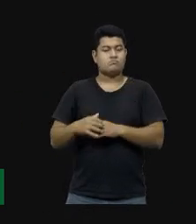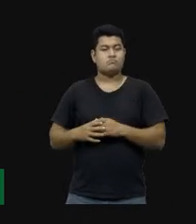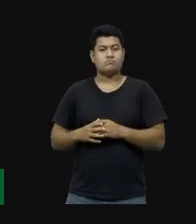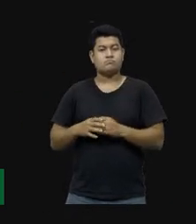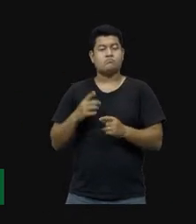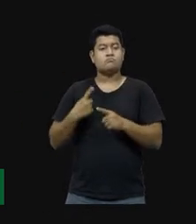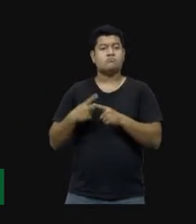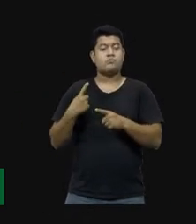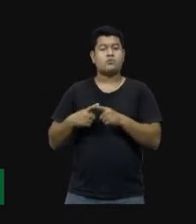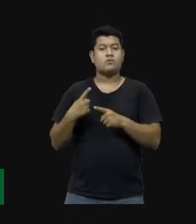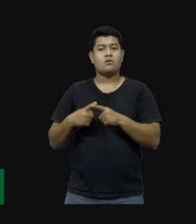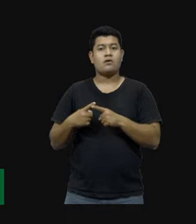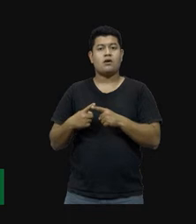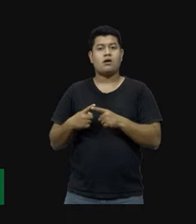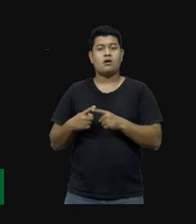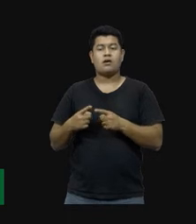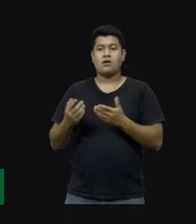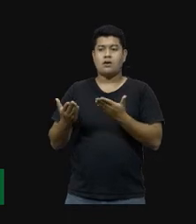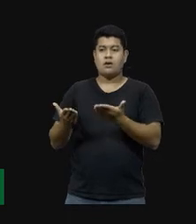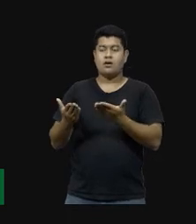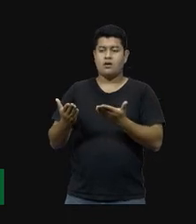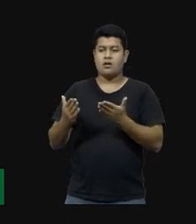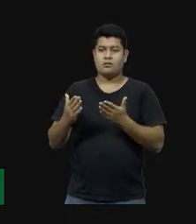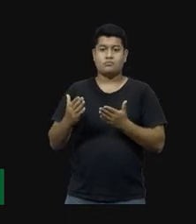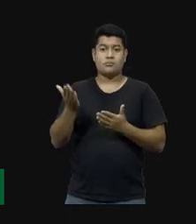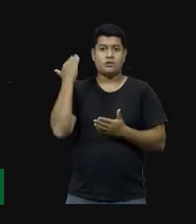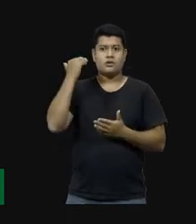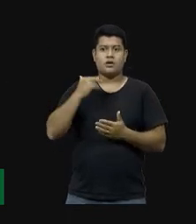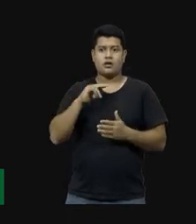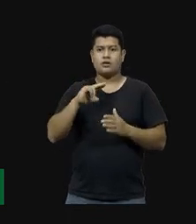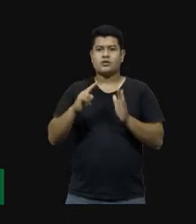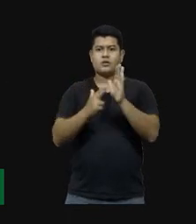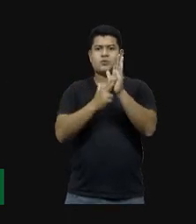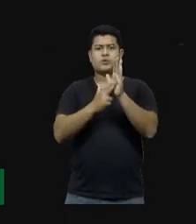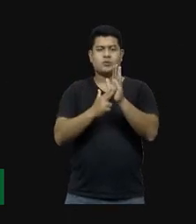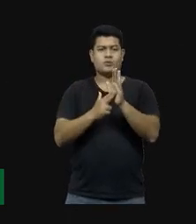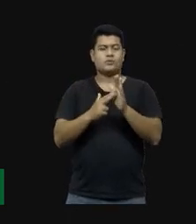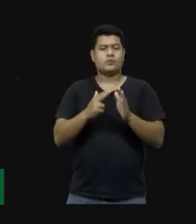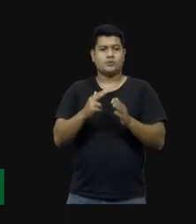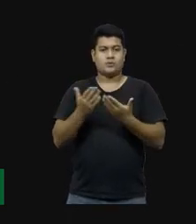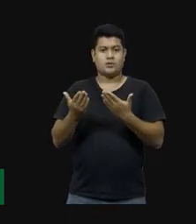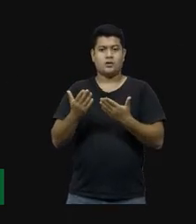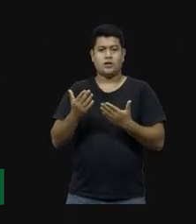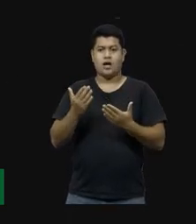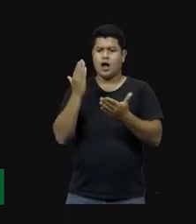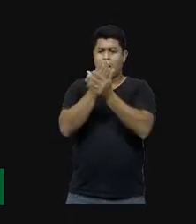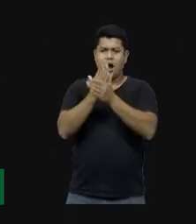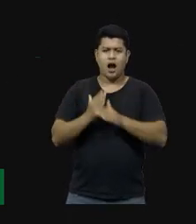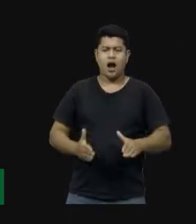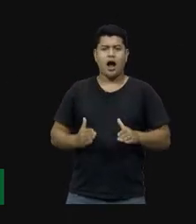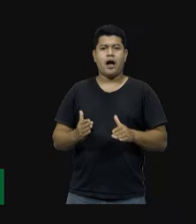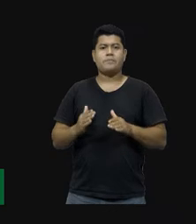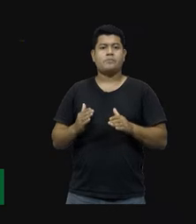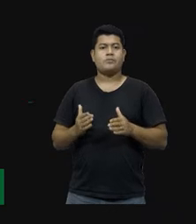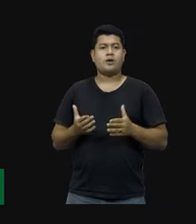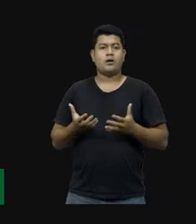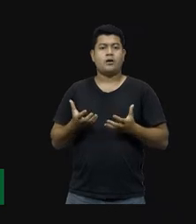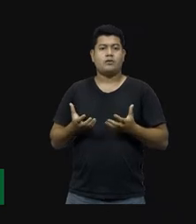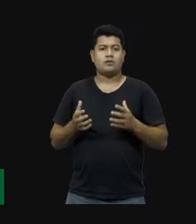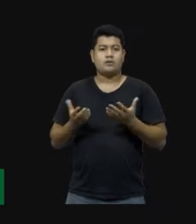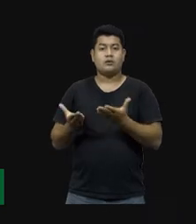Porque quando ele assumiu, ele disse que ia acabar com as mordomias. E para que ter um